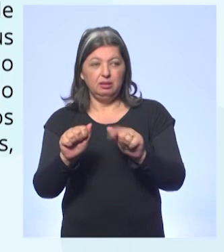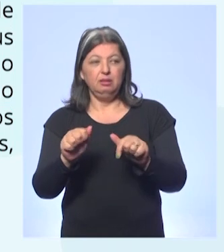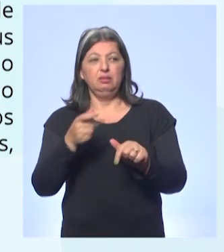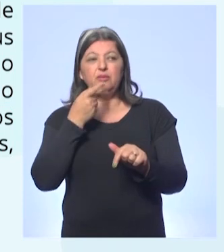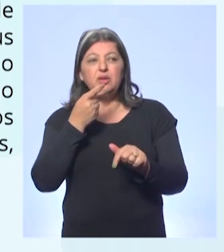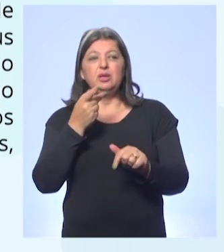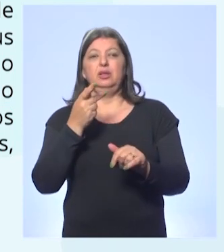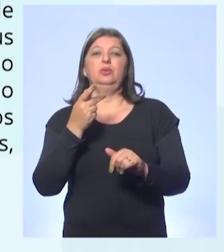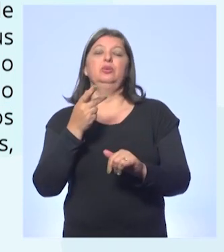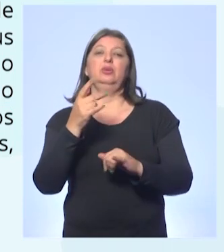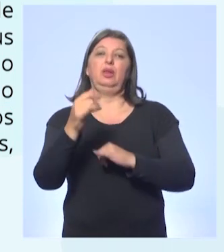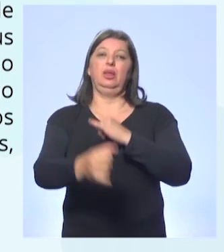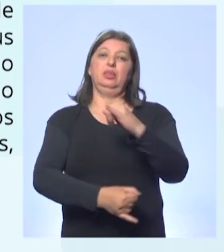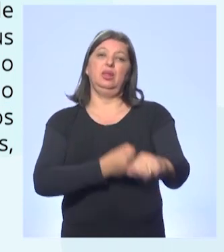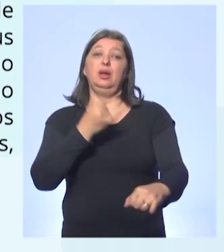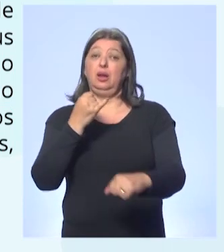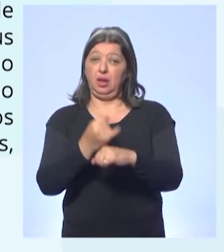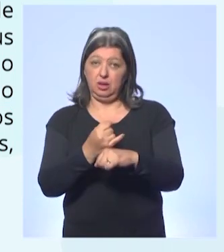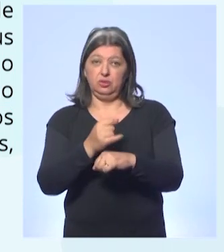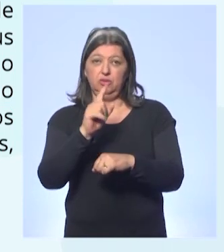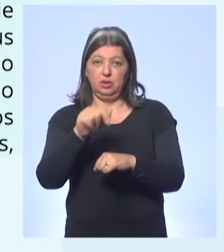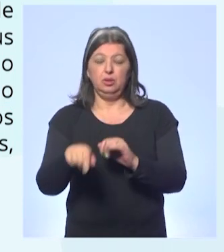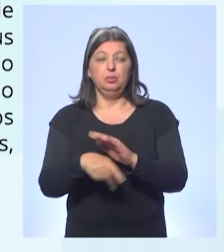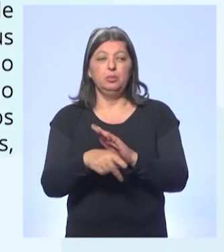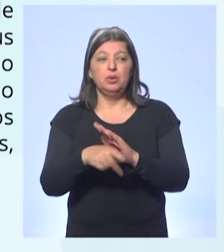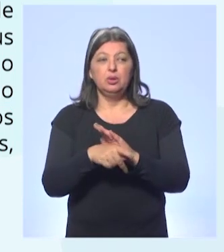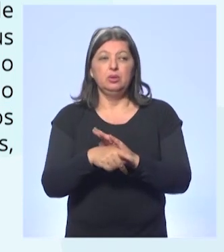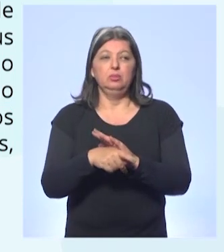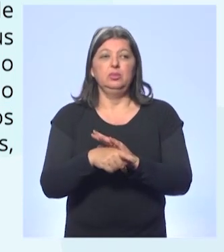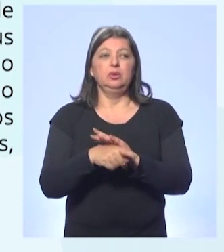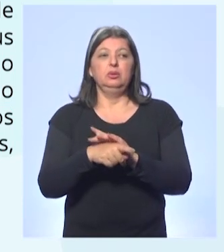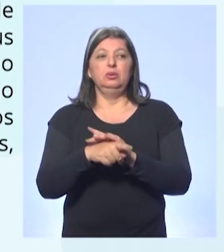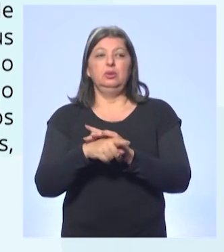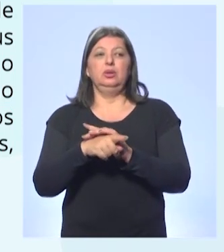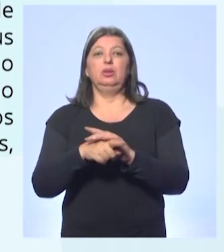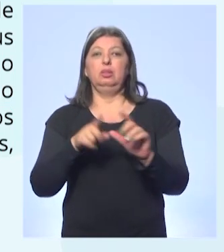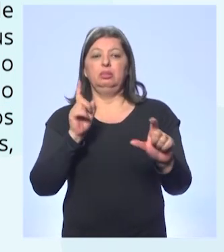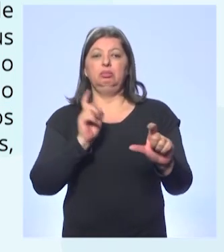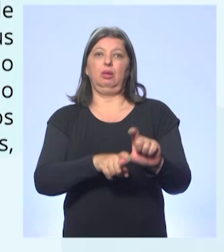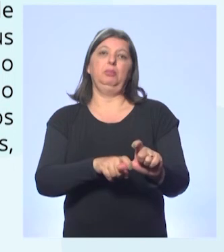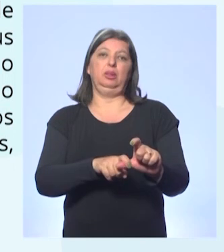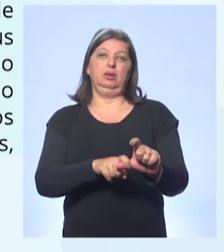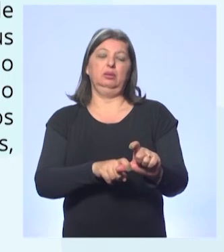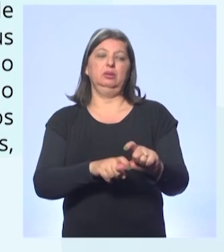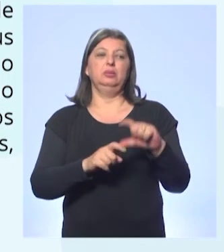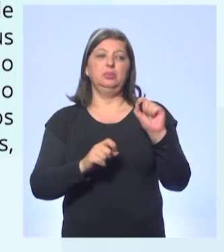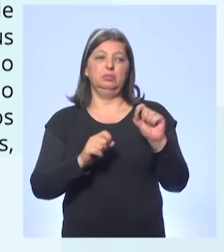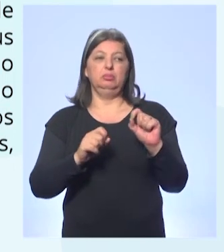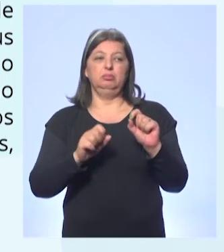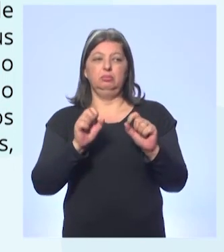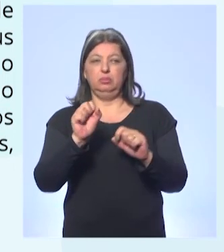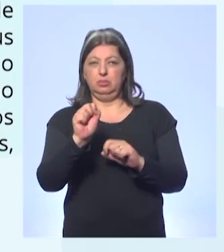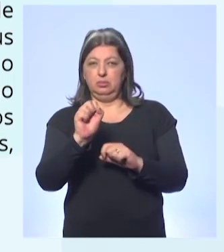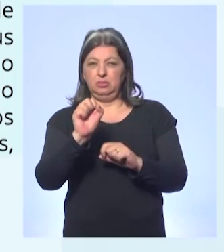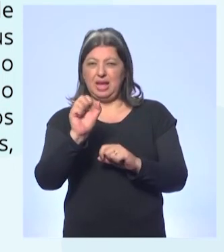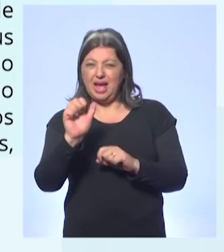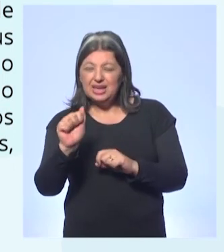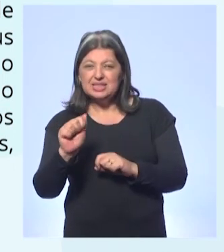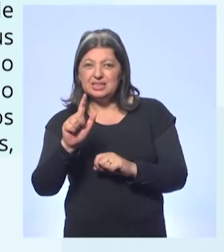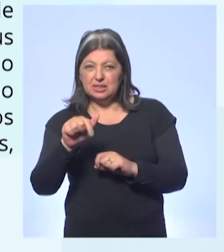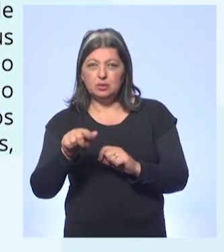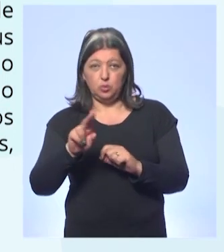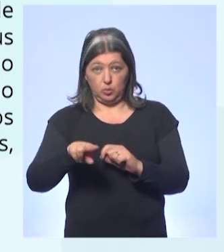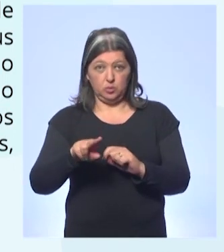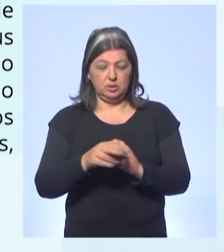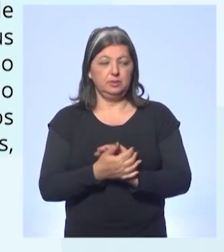Ó. A internet tem se tornado objeto de dependência. Então, para retomar essa palavra, eu uso essa dependência lá, tá vendo?